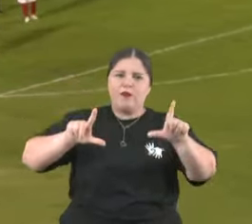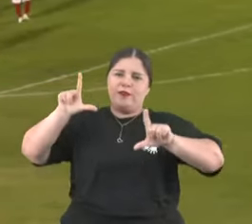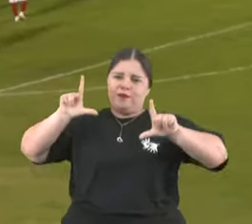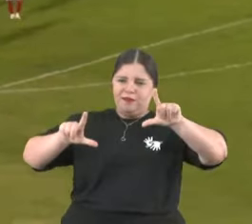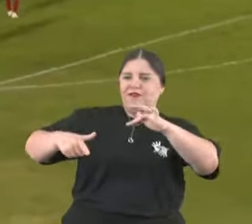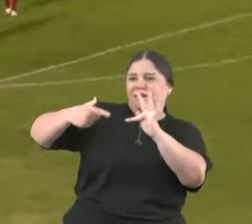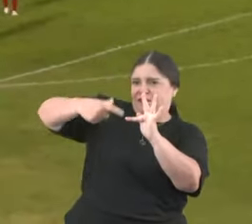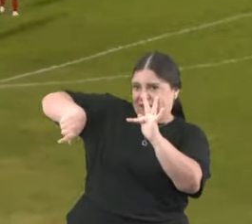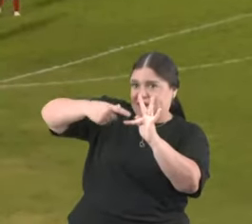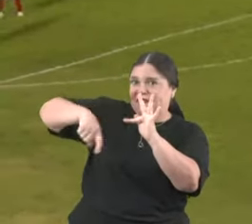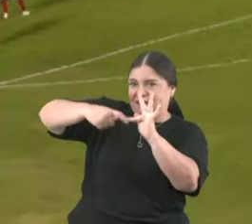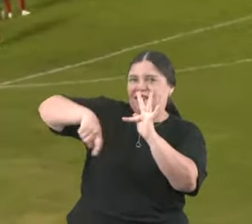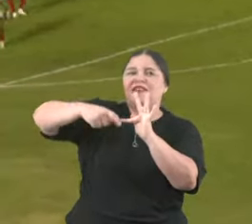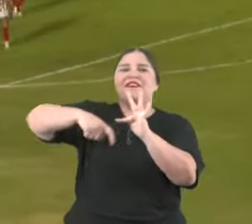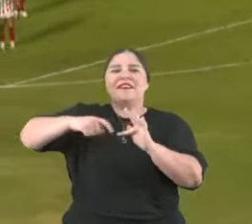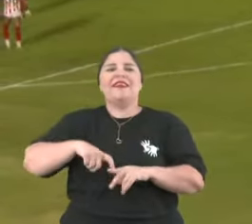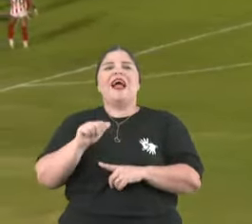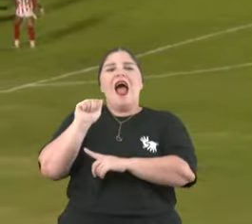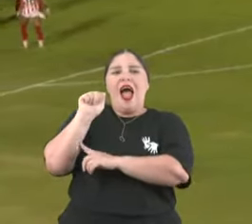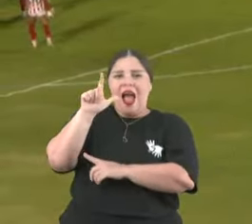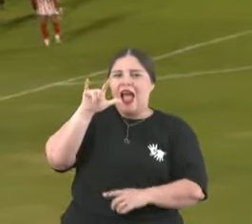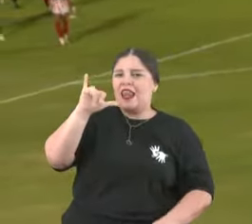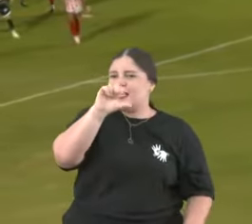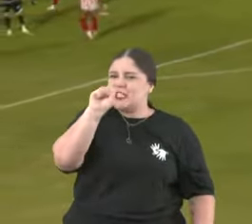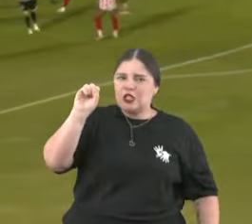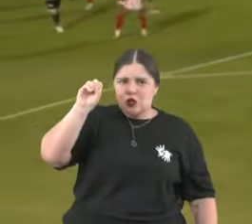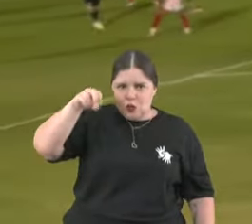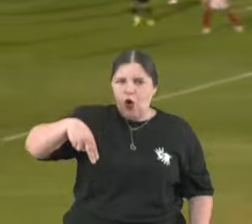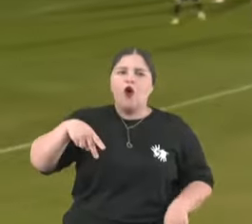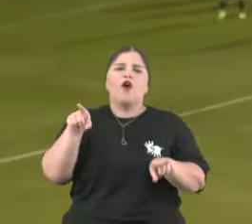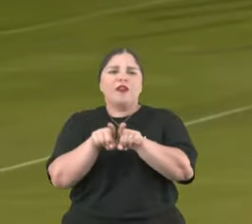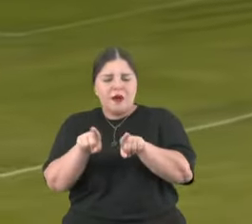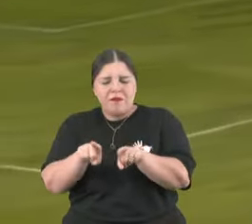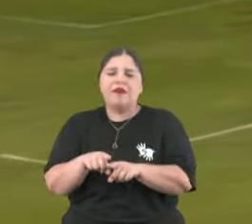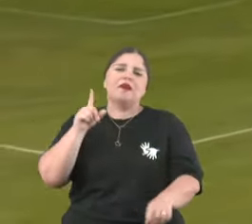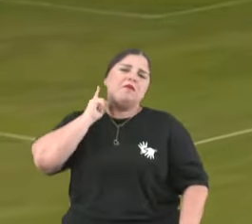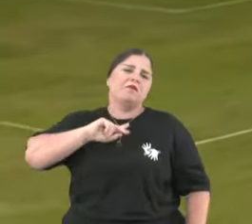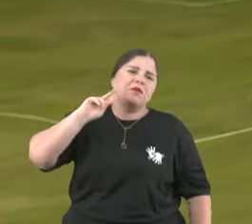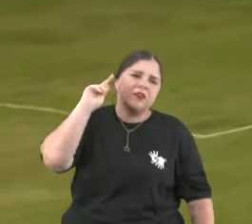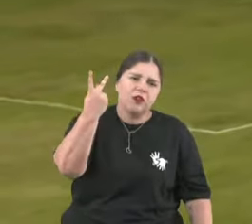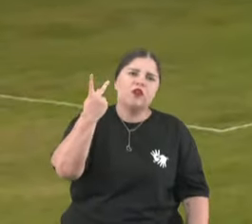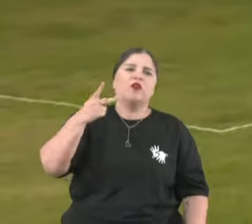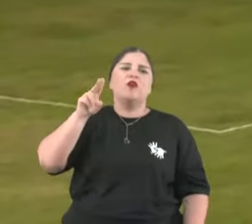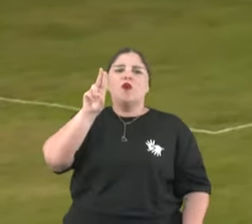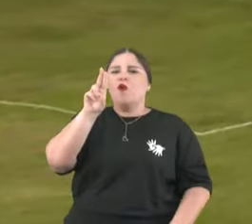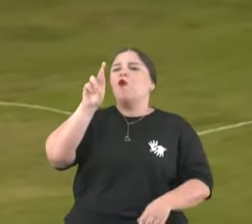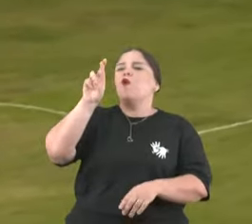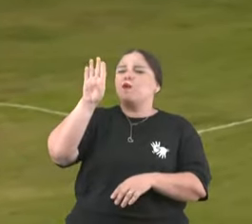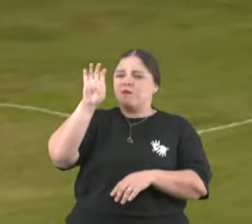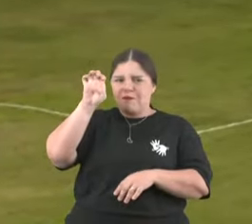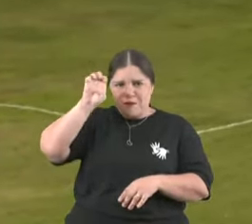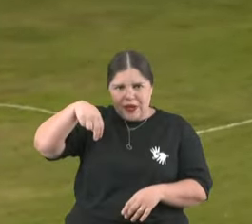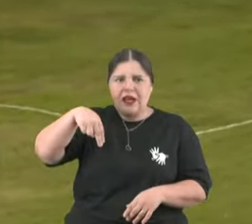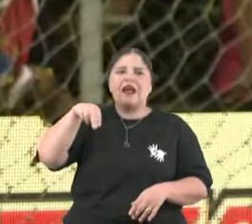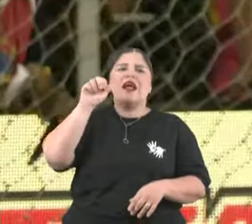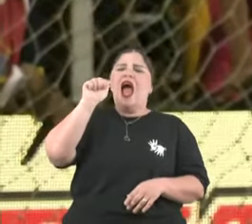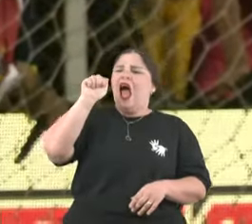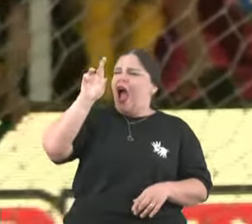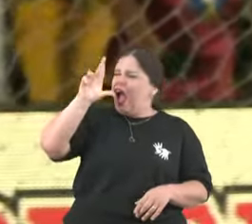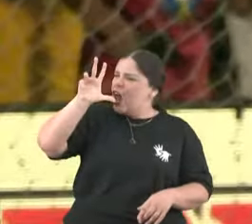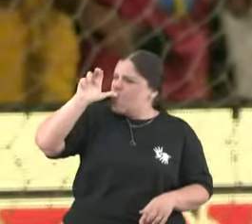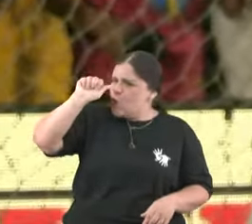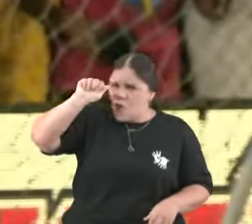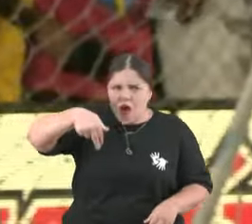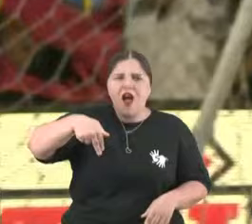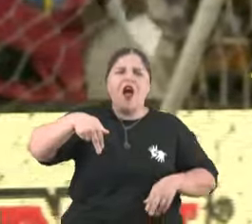Alisson Novaes, que está em Minas Gerais, o Rubem Bernardino, o Juan, uma galera